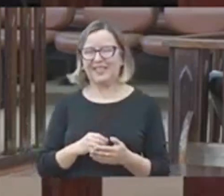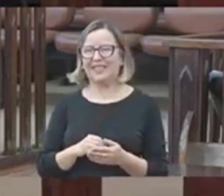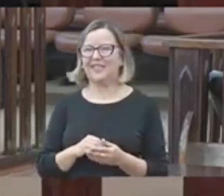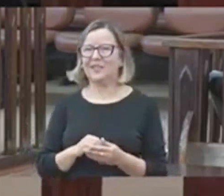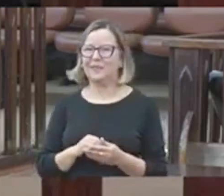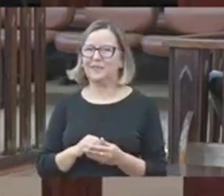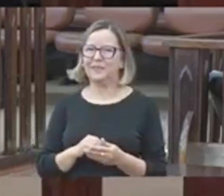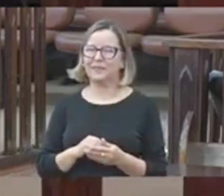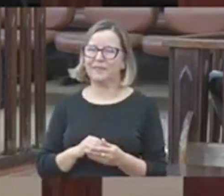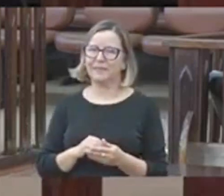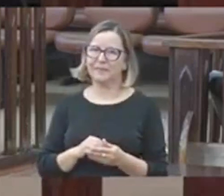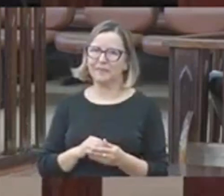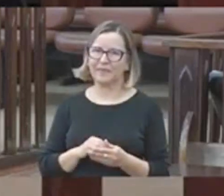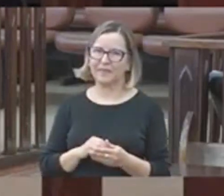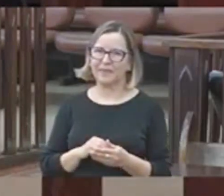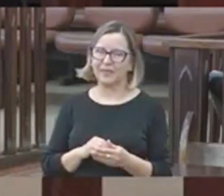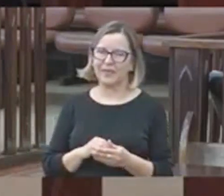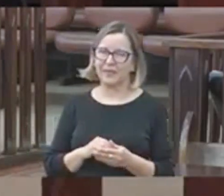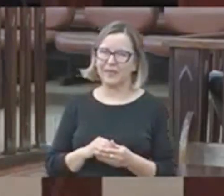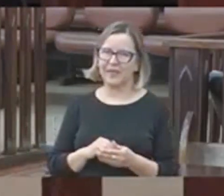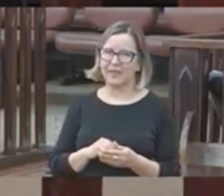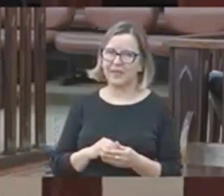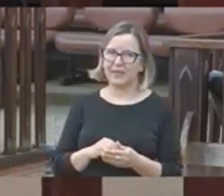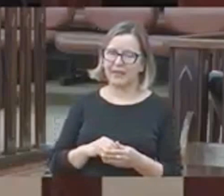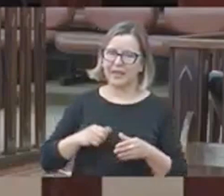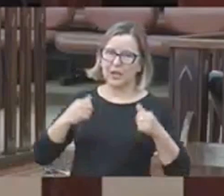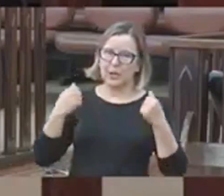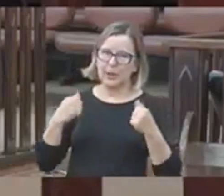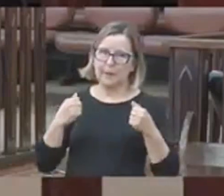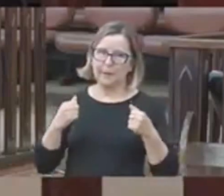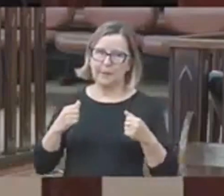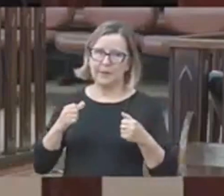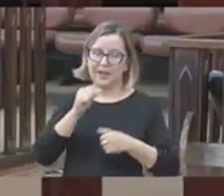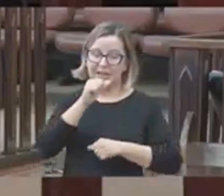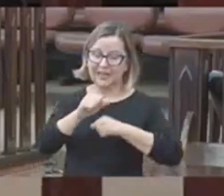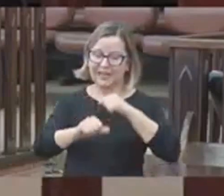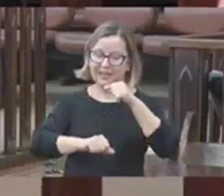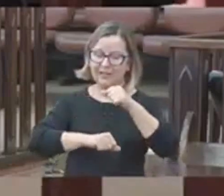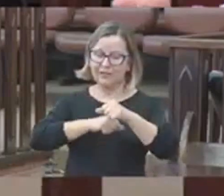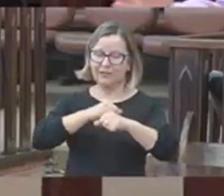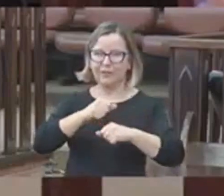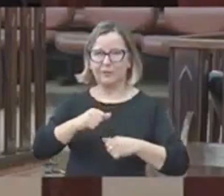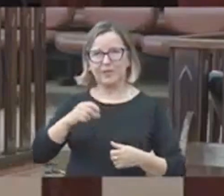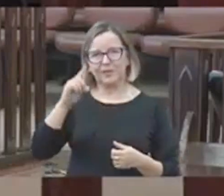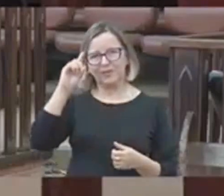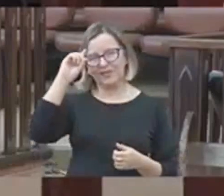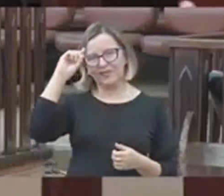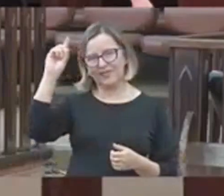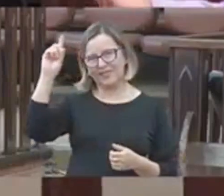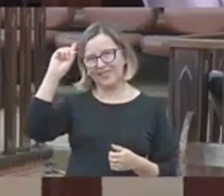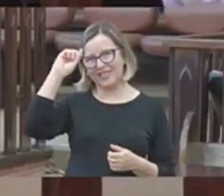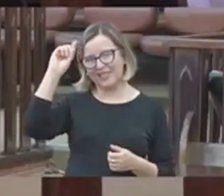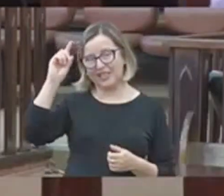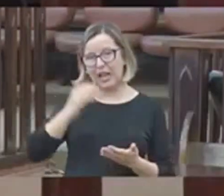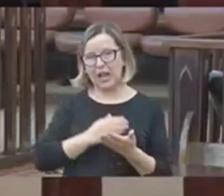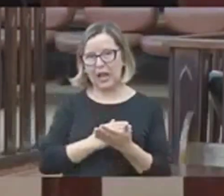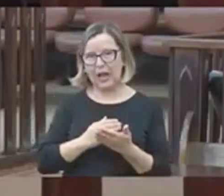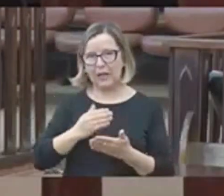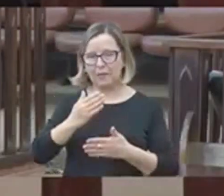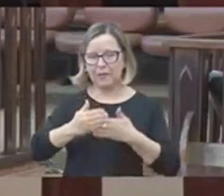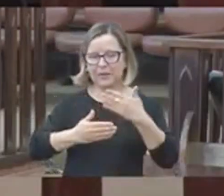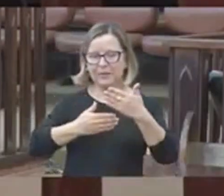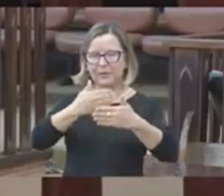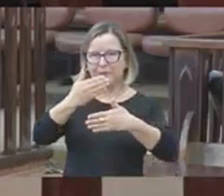Será necessária a restauração da embarcação. Então aí começa um processo de